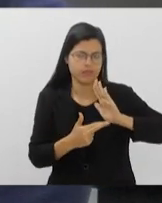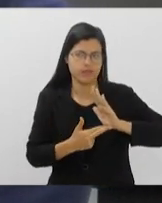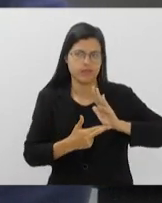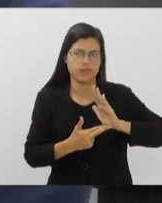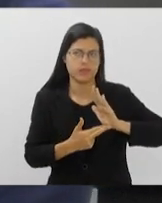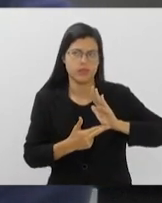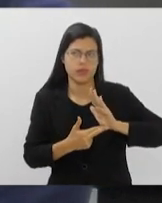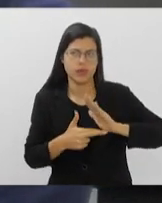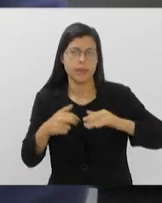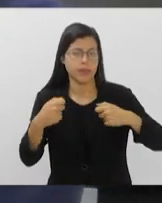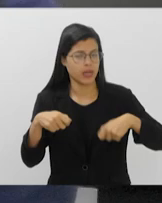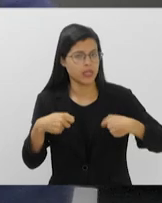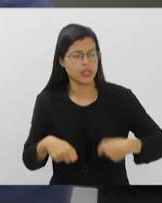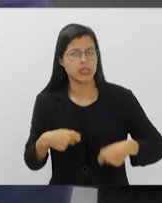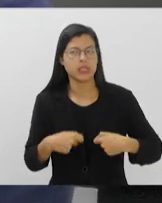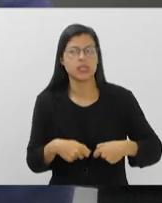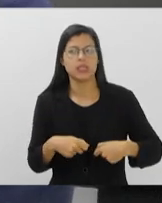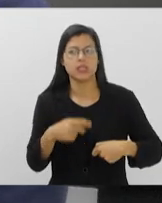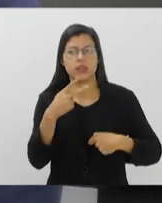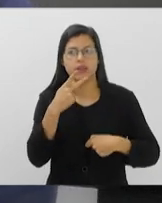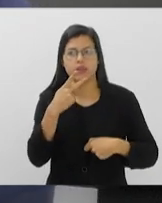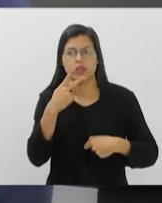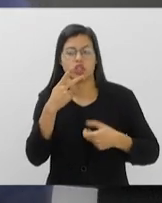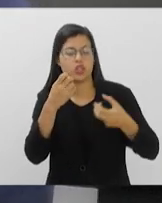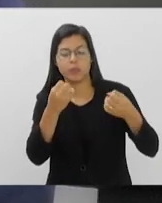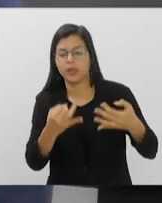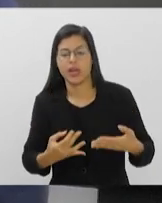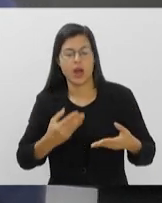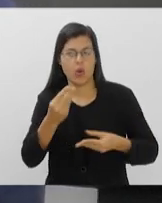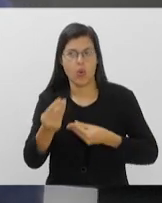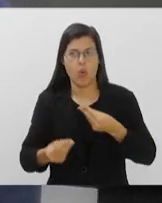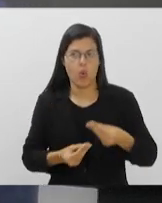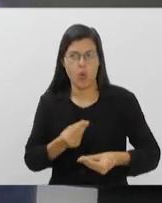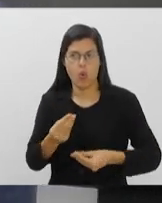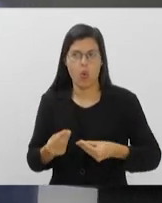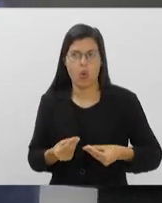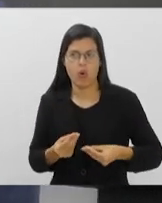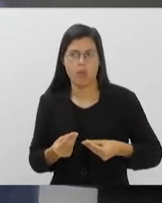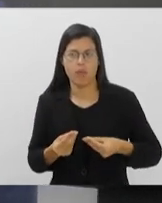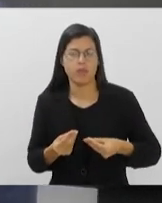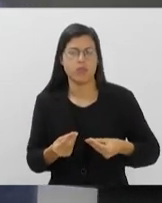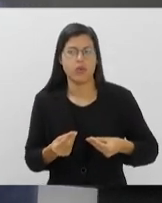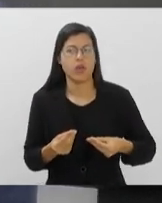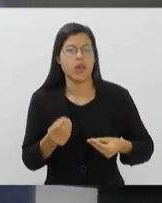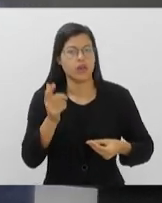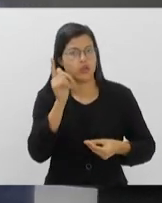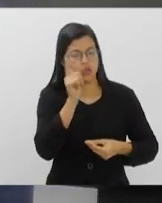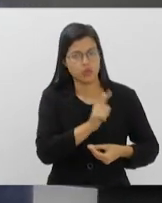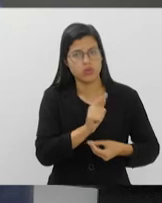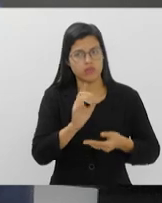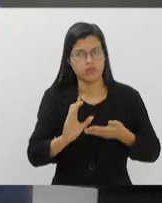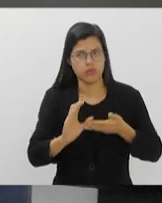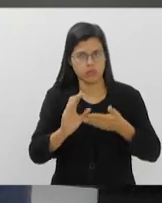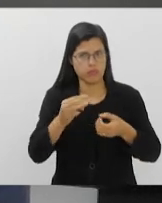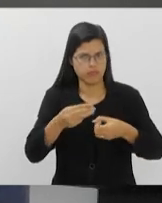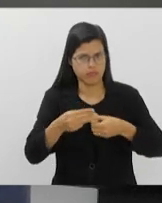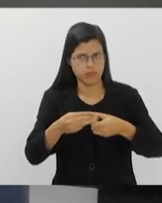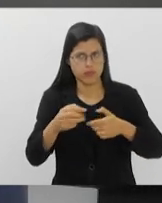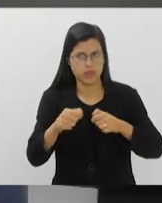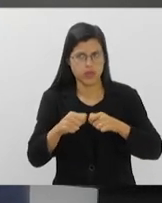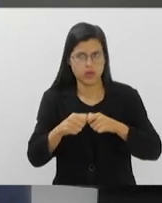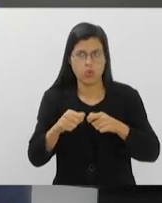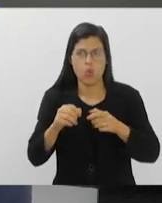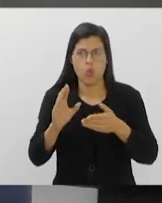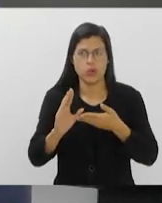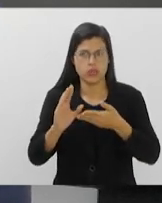conselho tem que regulamentar tem que dizer lá o passo a passo e numa ingerência muito grande aqui a gente conseguiu que o Conselho Municipal fizesse isso conselho estadal